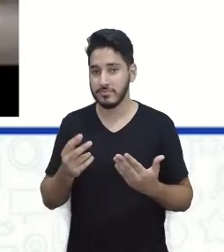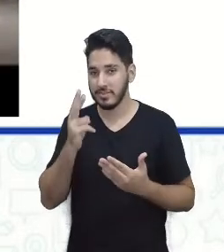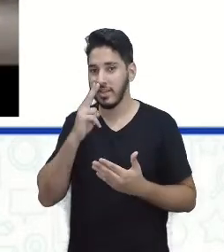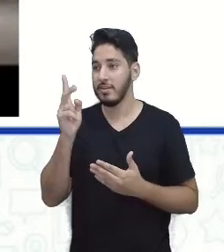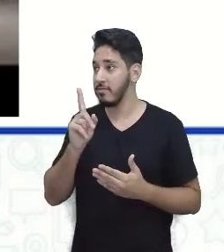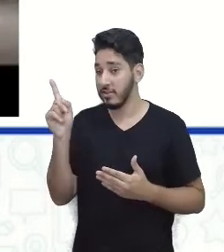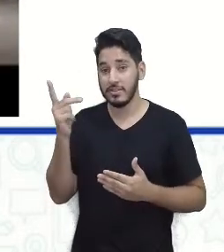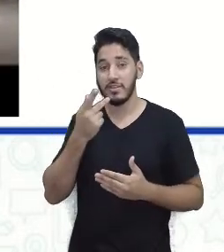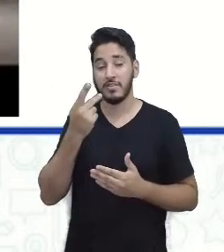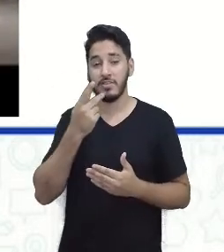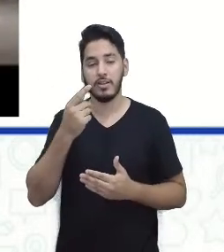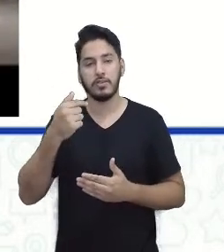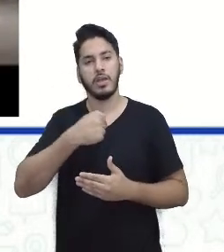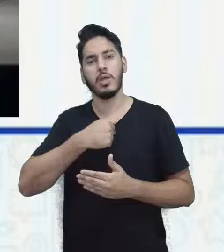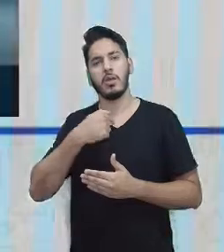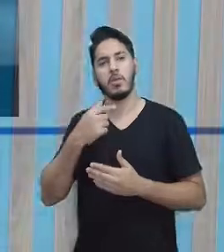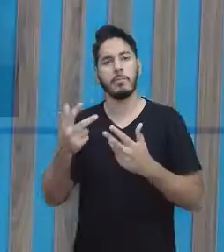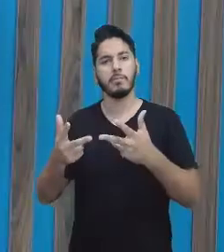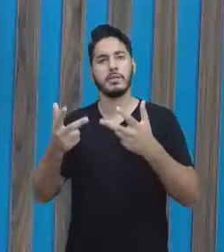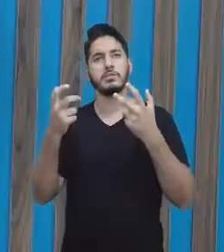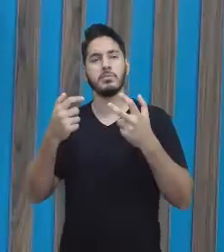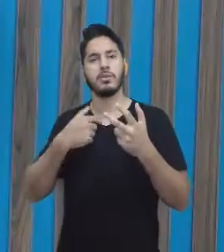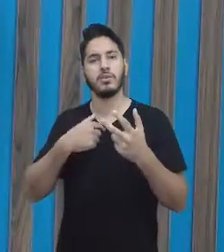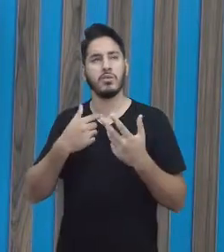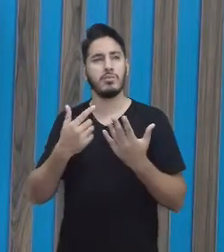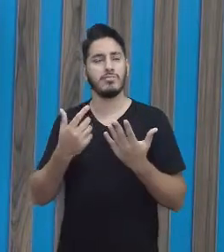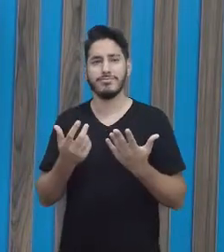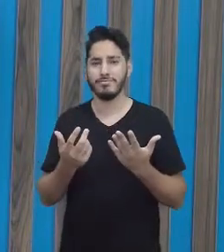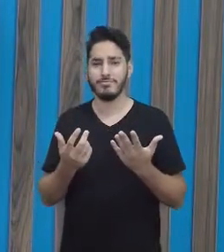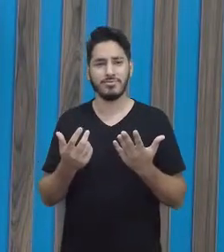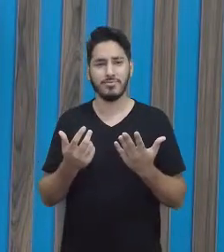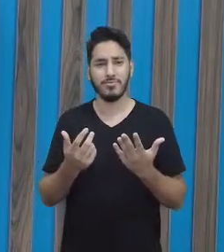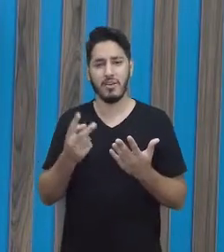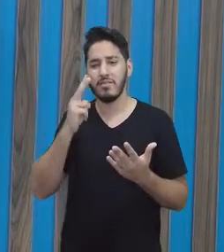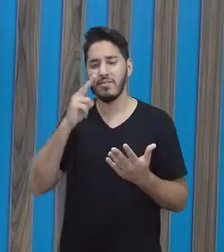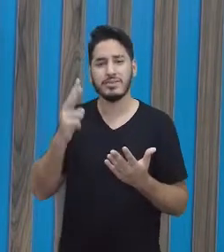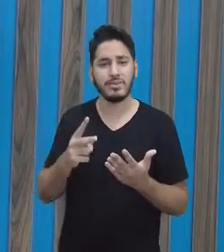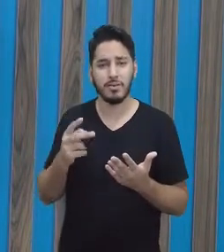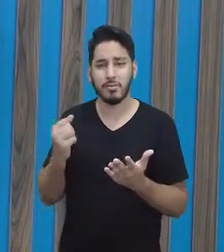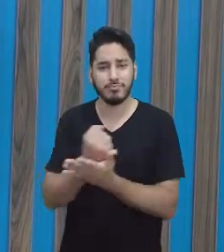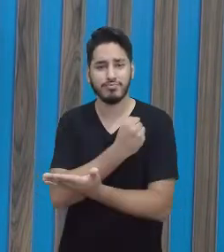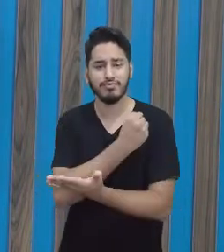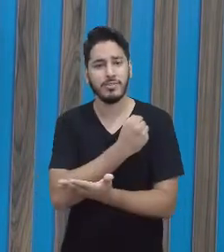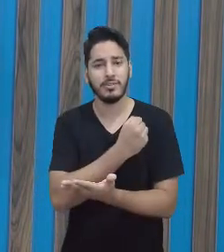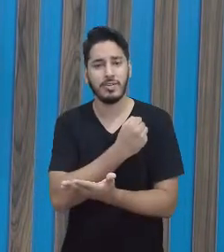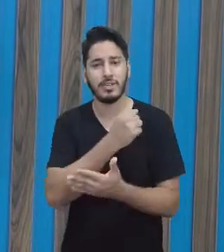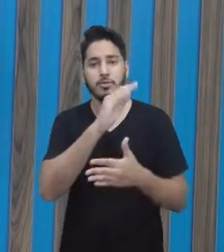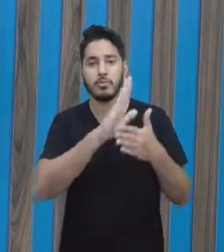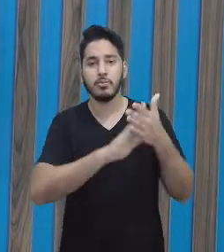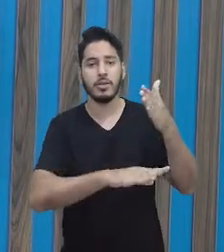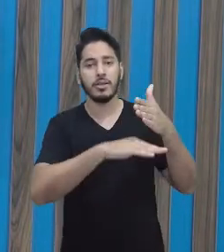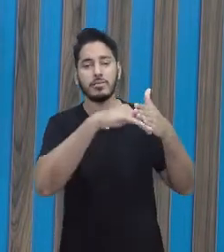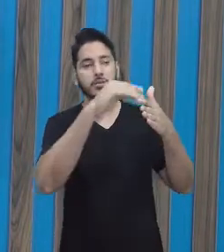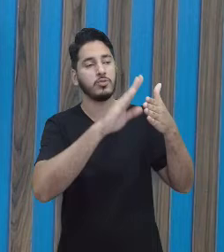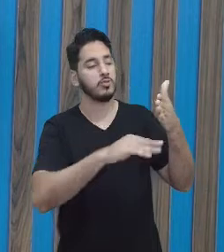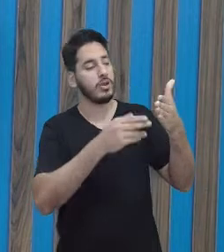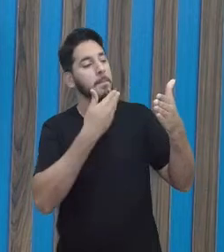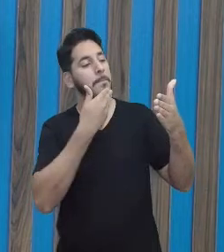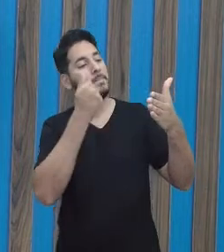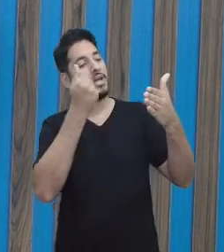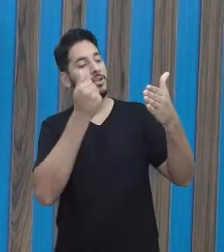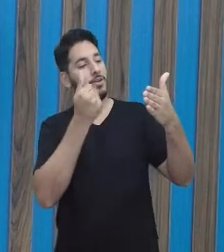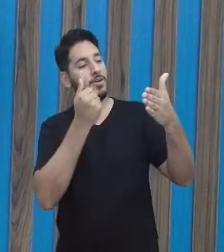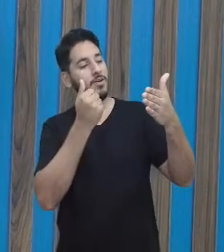aí, ele dizendo, eu percebi que eu tinha uma visão tola a respeito, né, da cerâmica, né? Eu